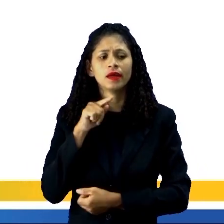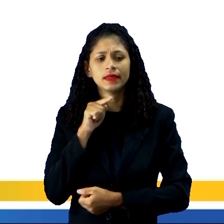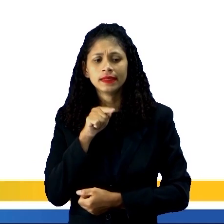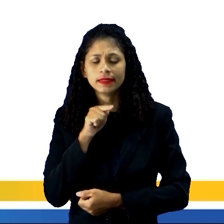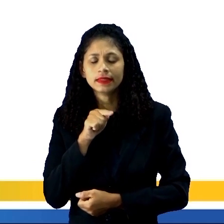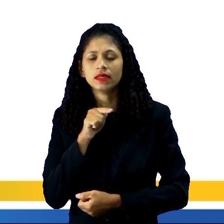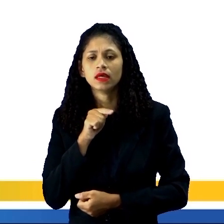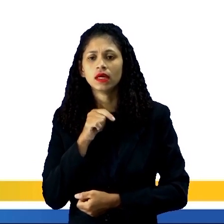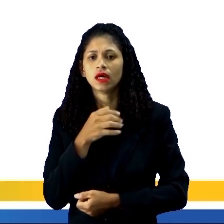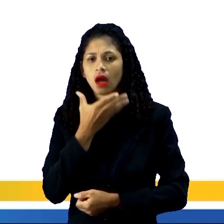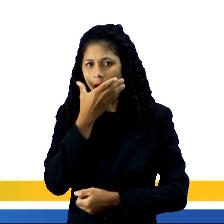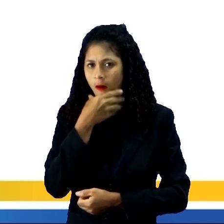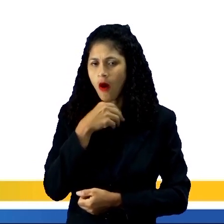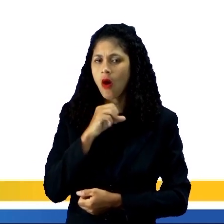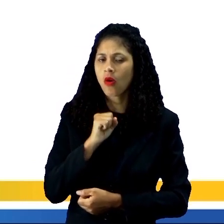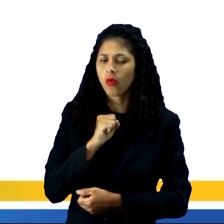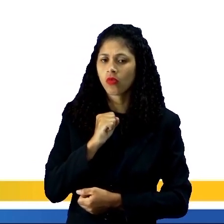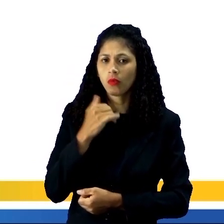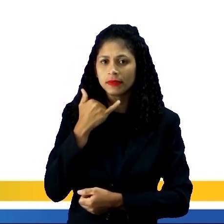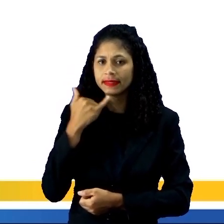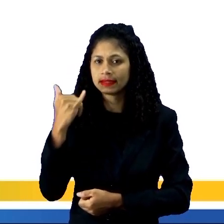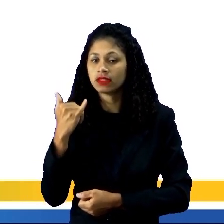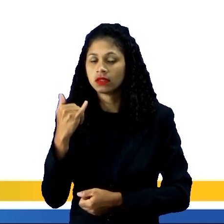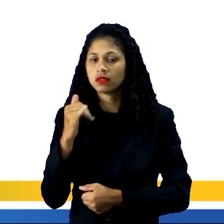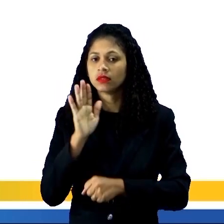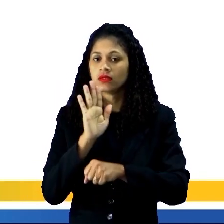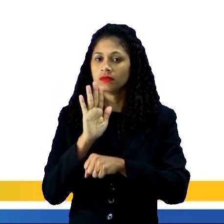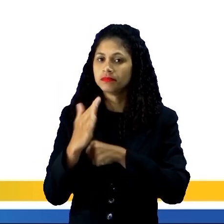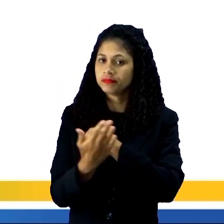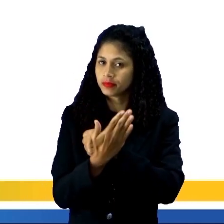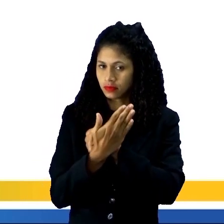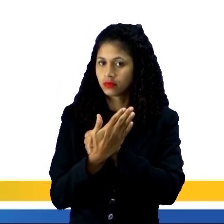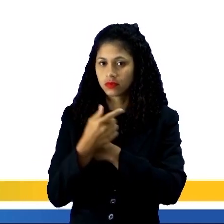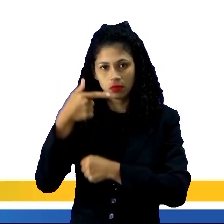qual eu liguei para me ajudar ontem.